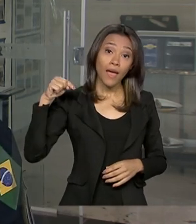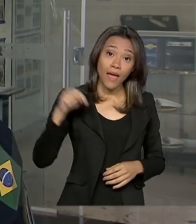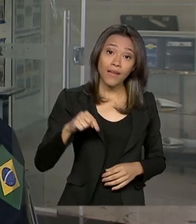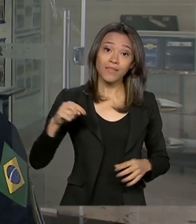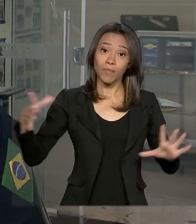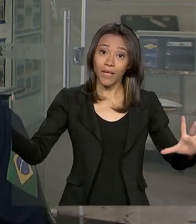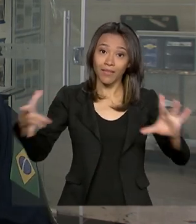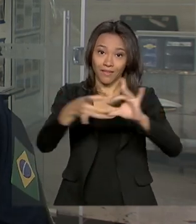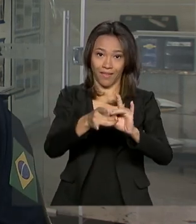integração